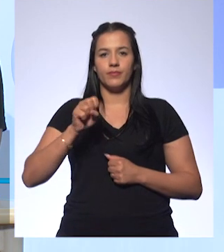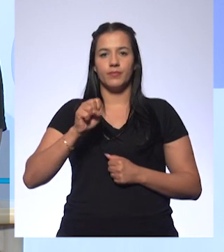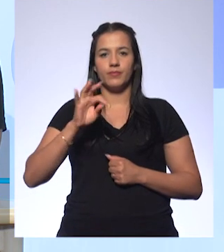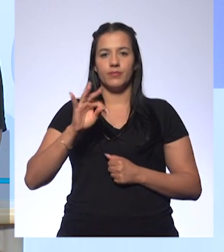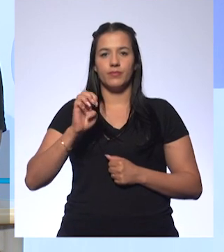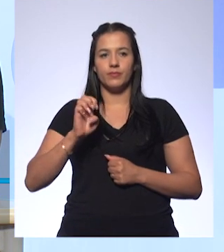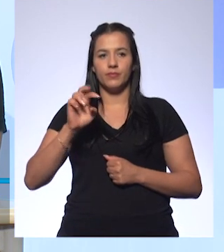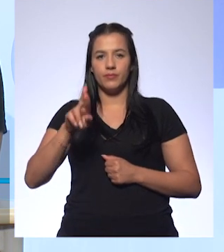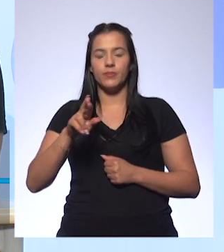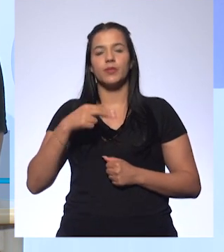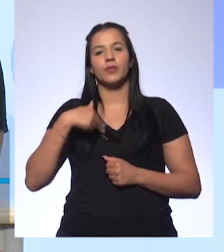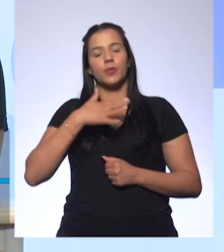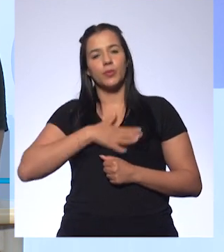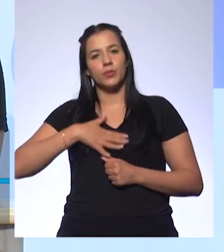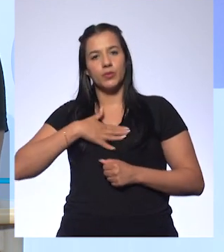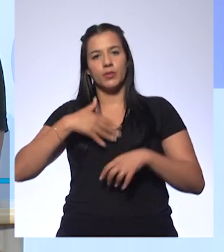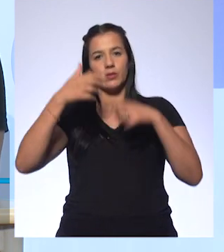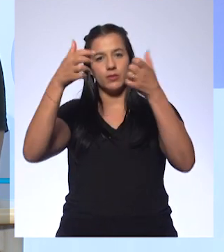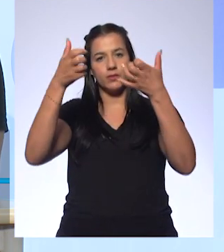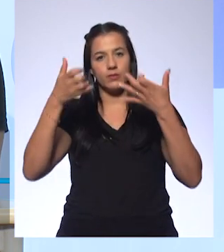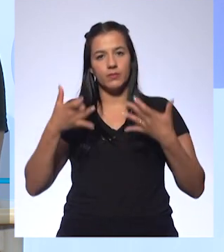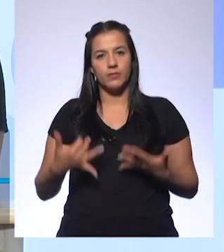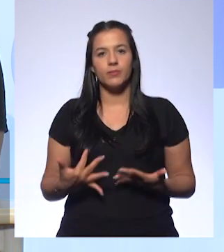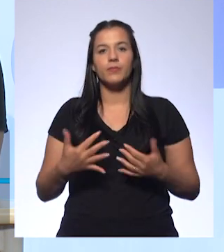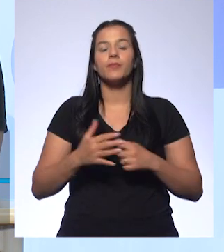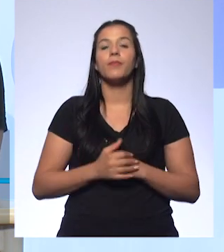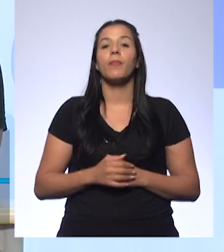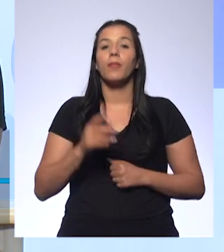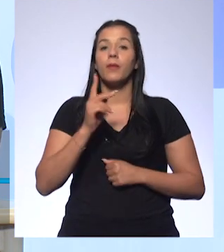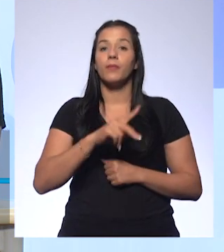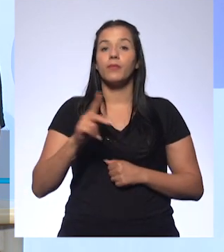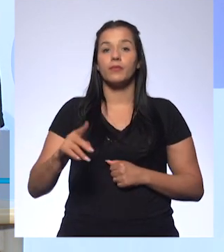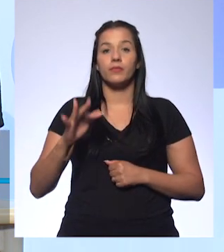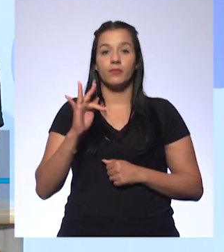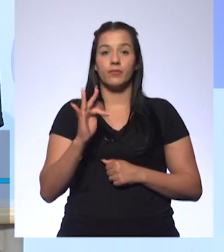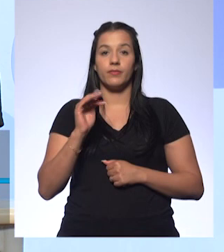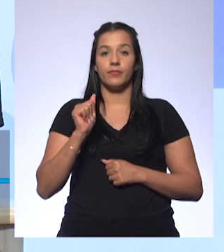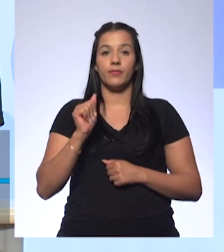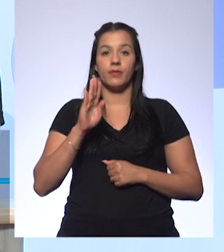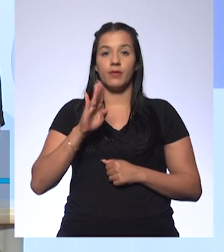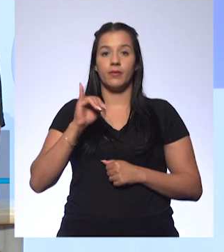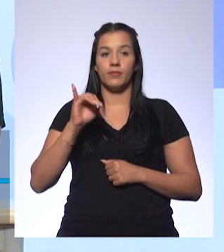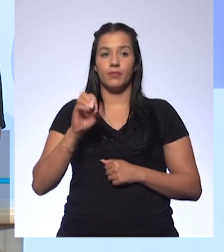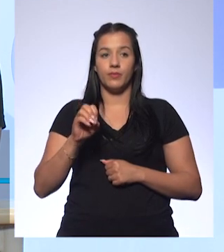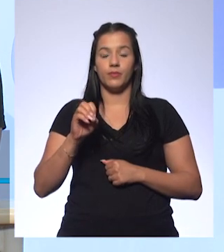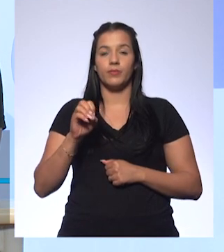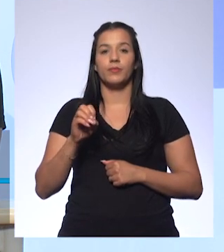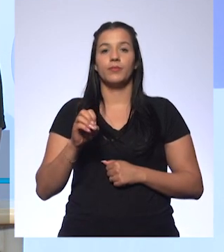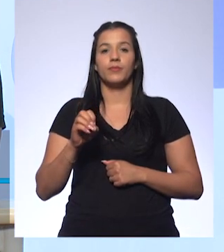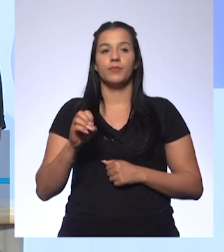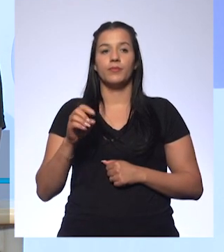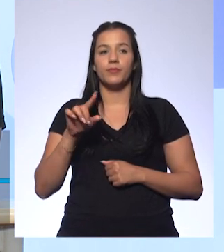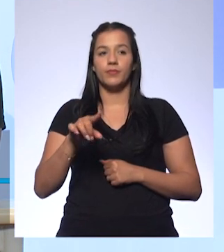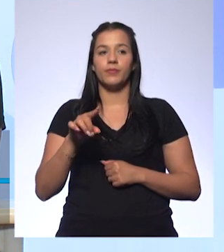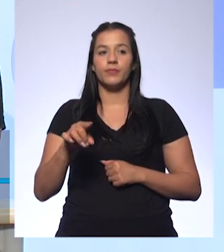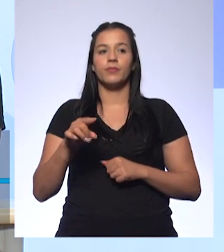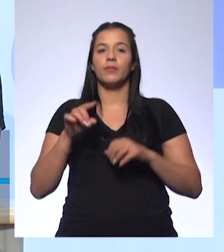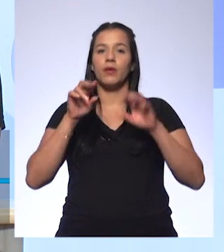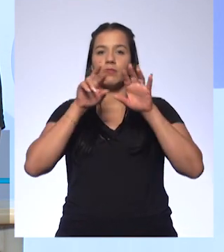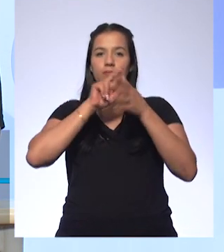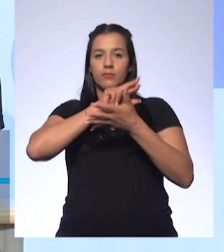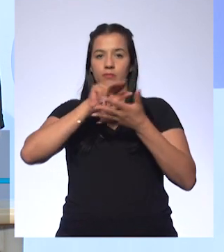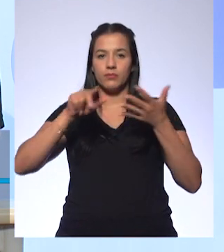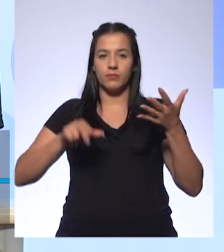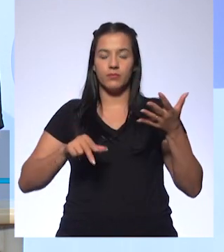da explicação. O professor Fábio falou que classificação é importante e